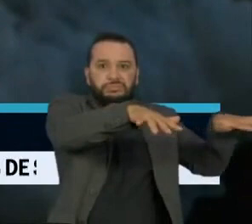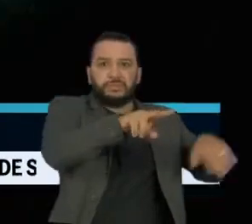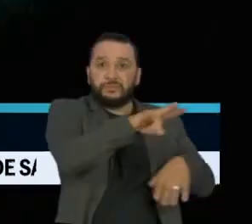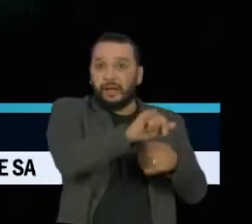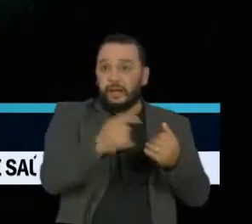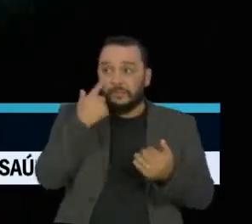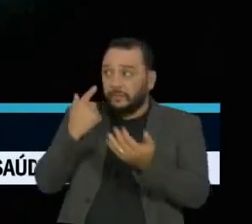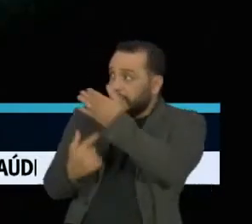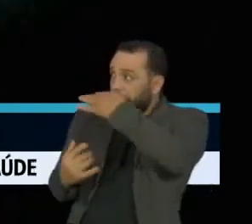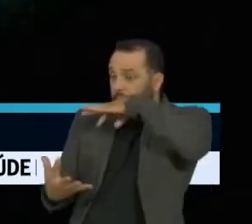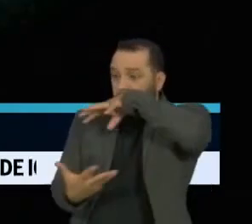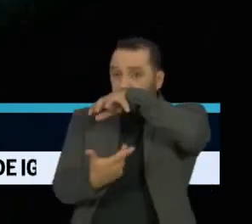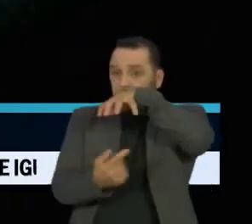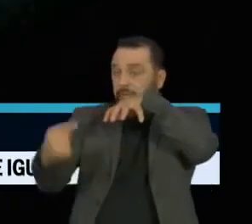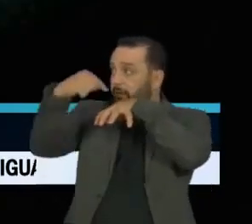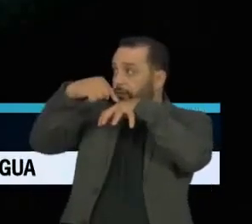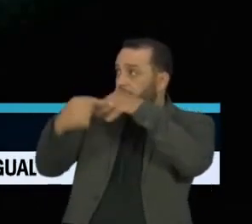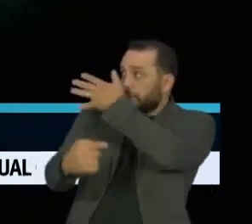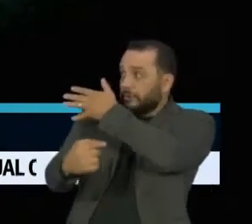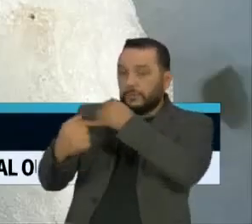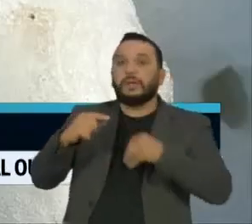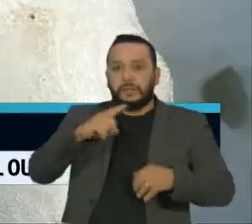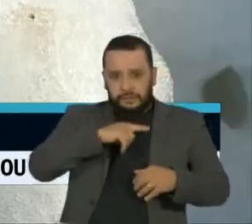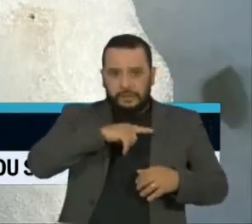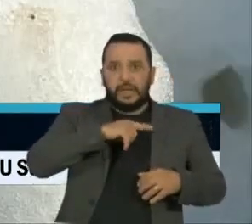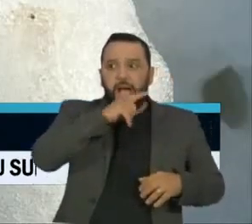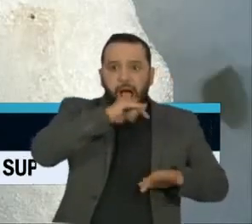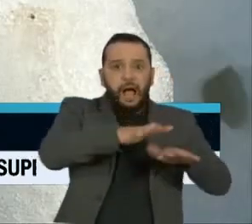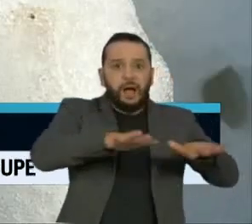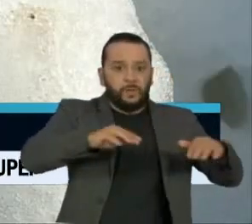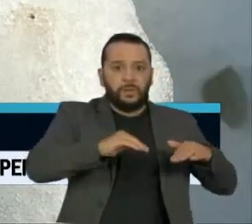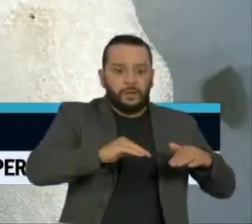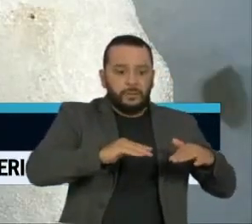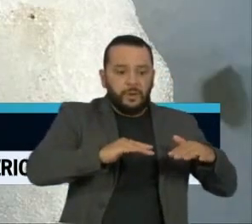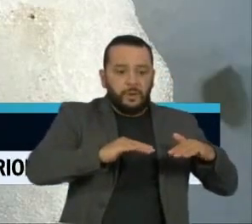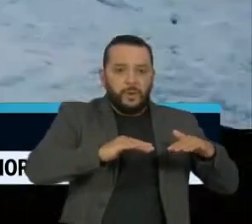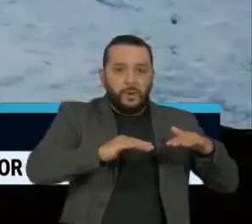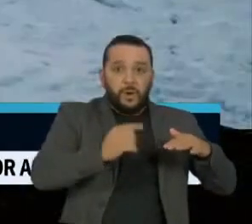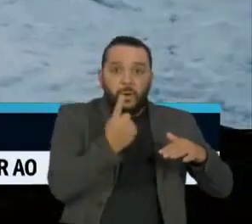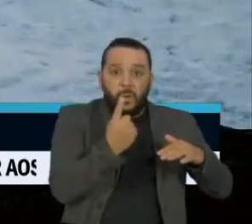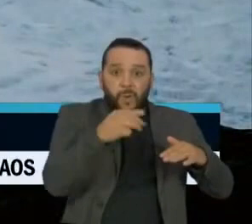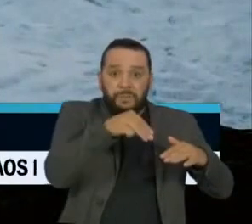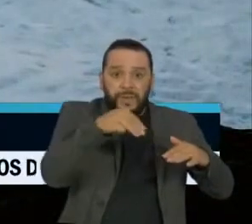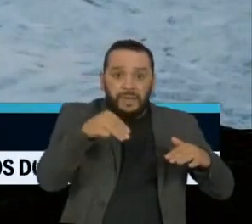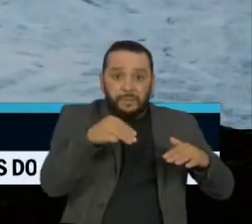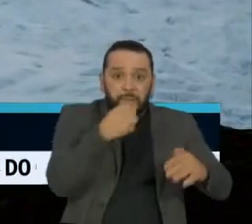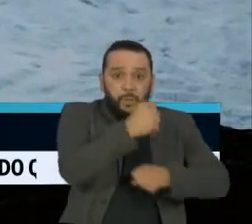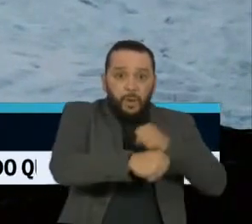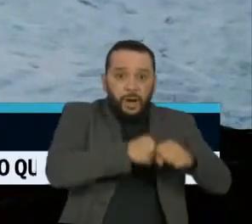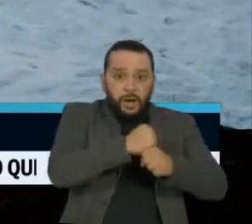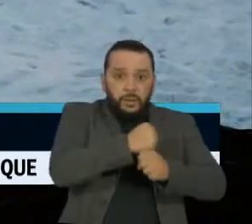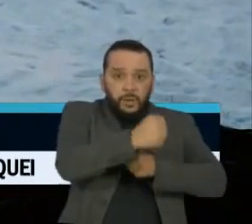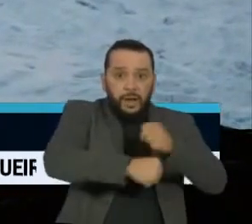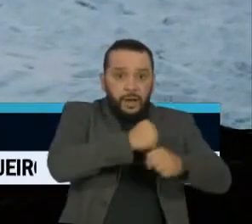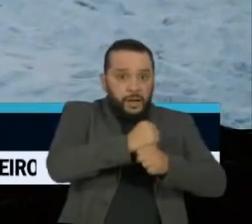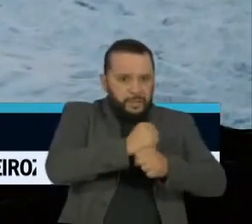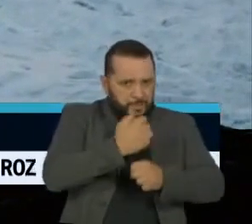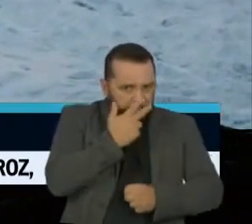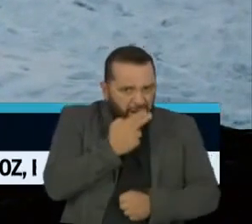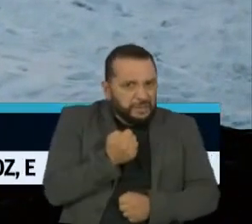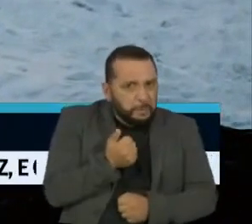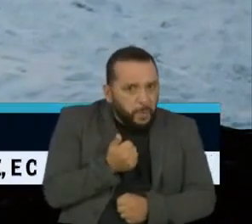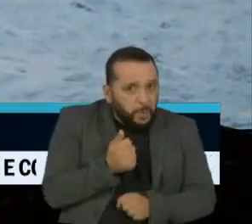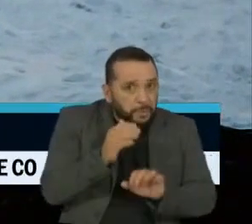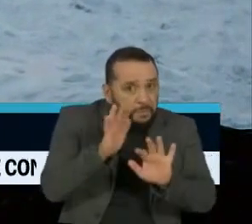Ártico já está fazendo o nível dos oceanos subir 1 milímetro por ano. Parece pouco, mas segundo os